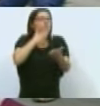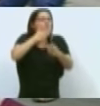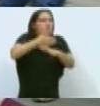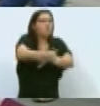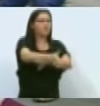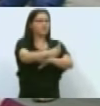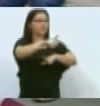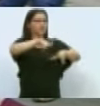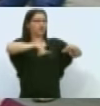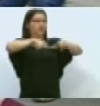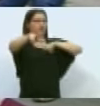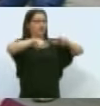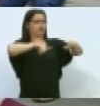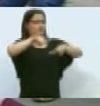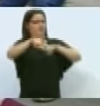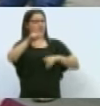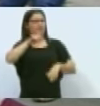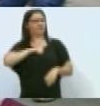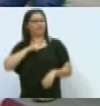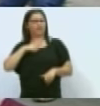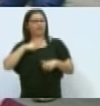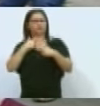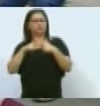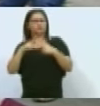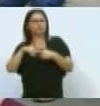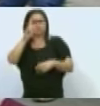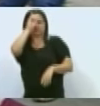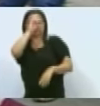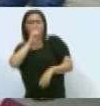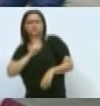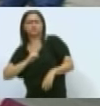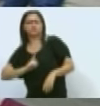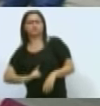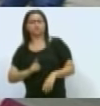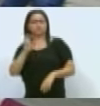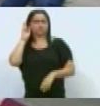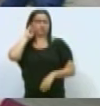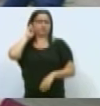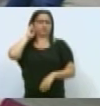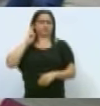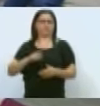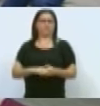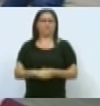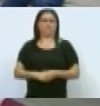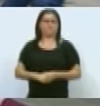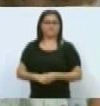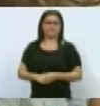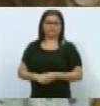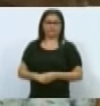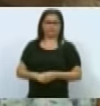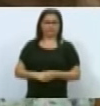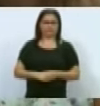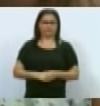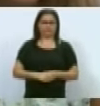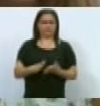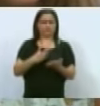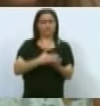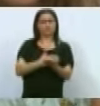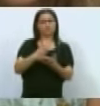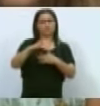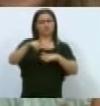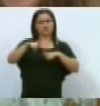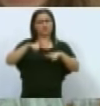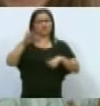mercado de trabalho tendo uma dificuldade auditiva, Manuela? É porque eu comecei a